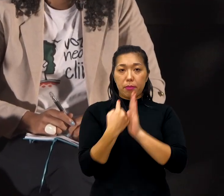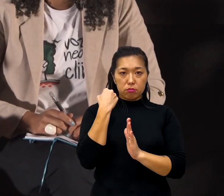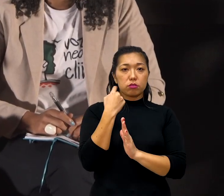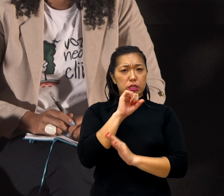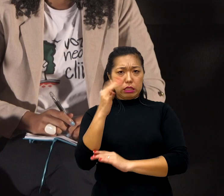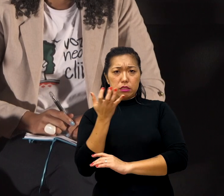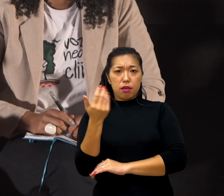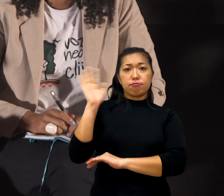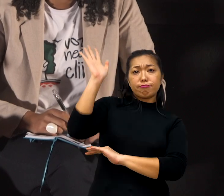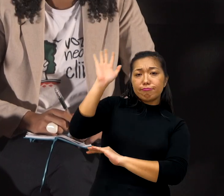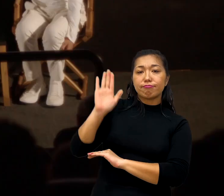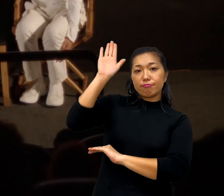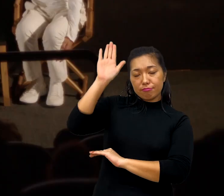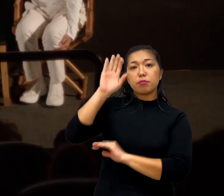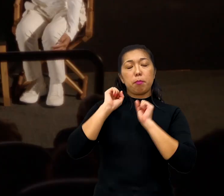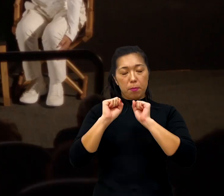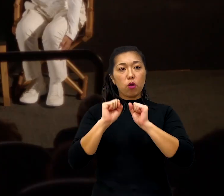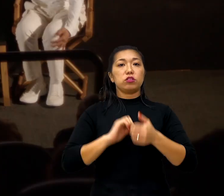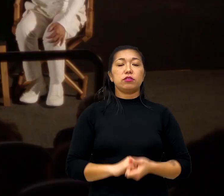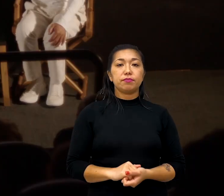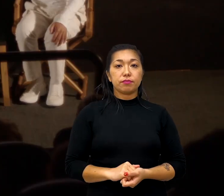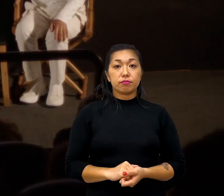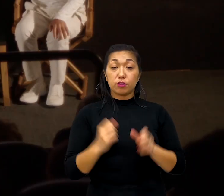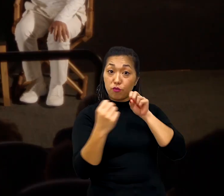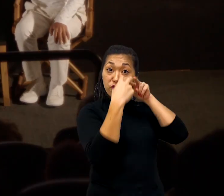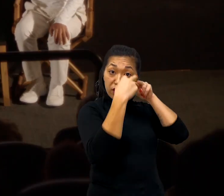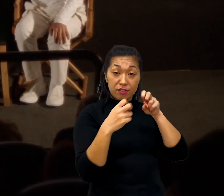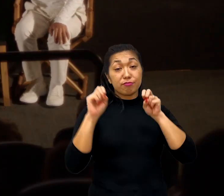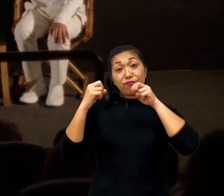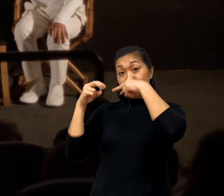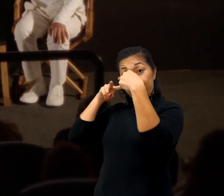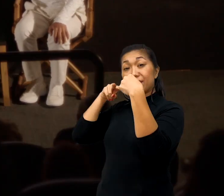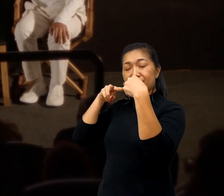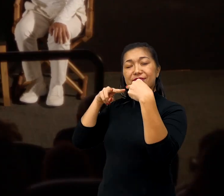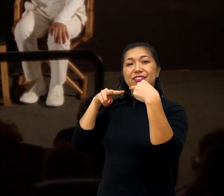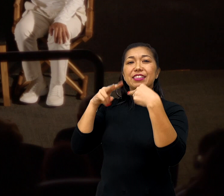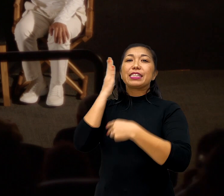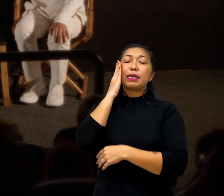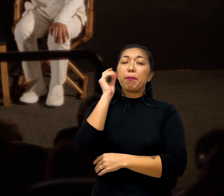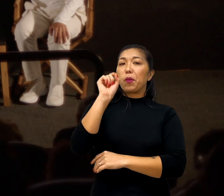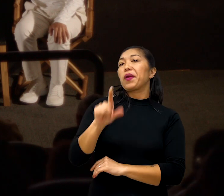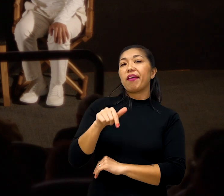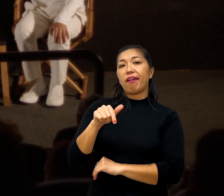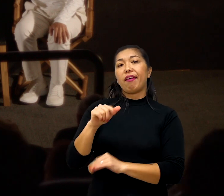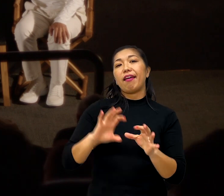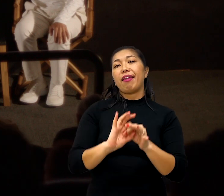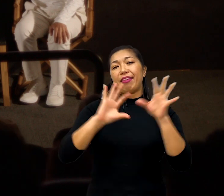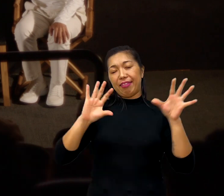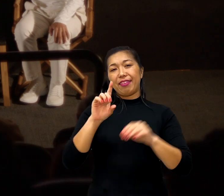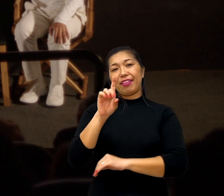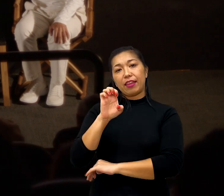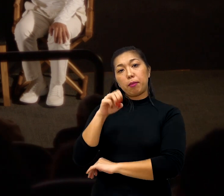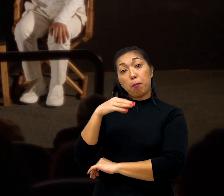se quiser dar um tchauzinho para mim, para eu olhar nos olhos, sobre democratizar. Oi, querida. Acho que, assim,